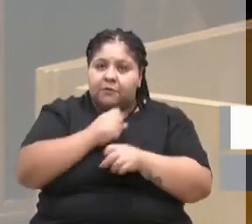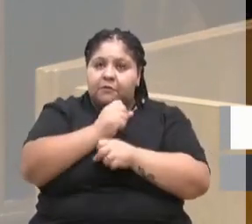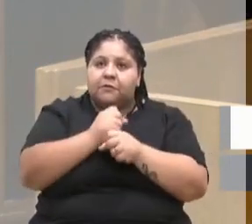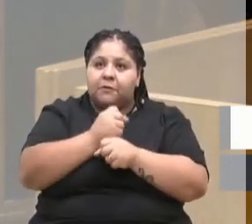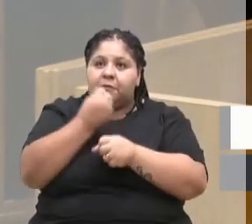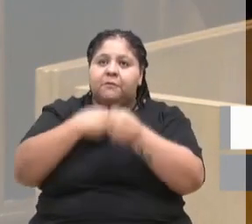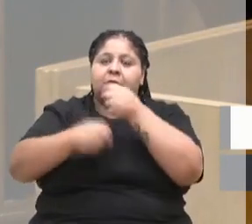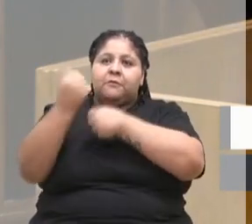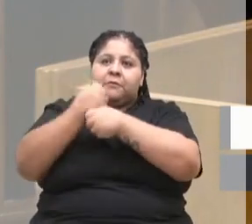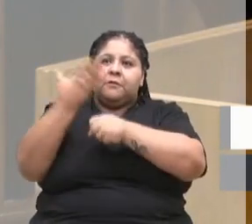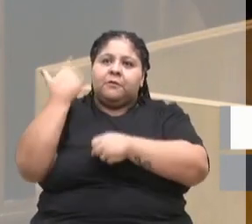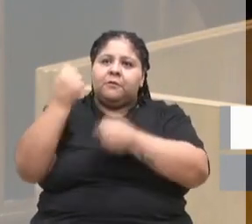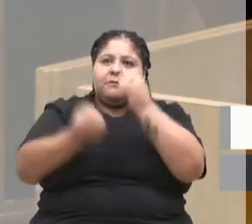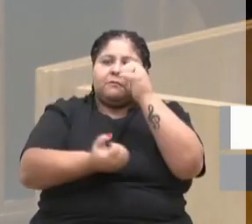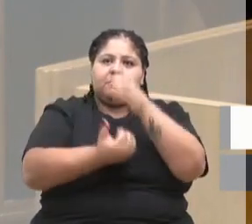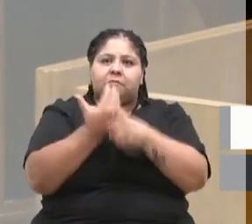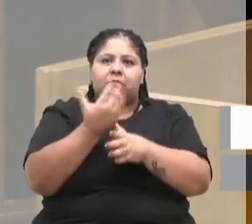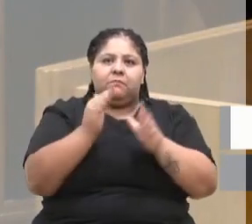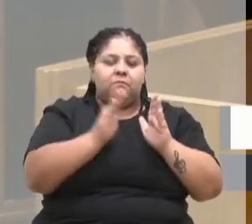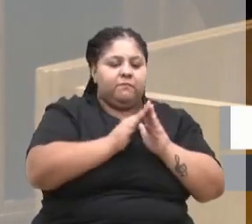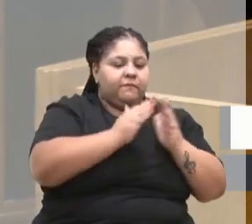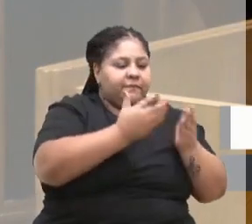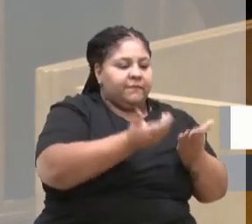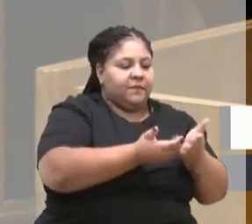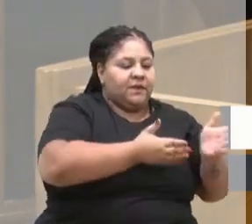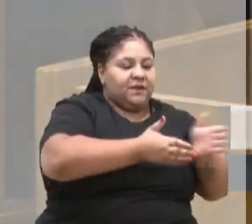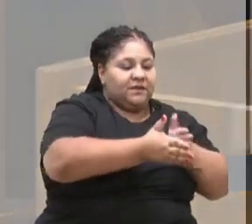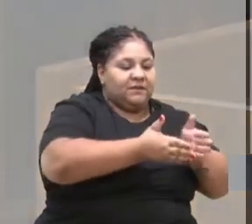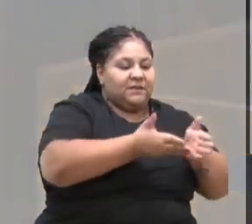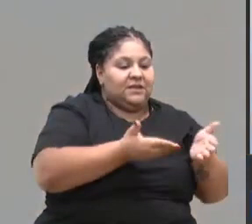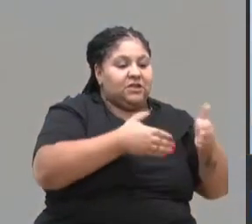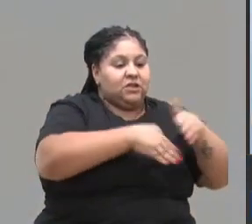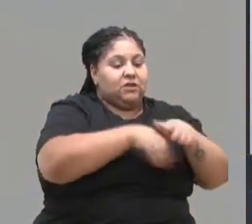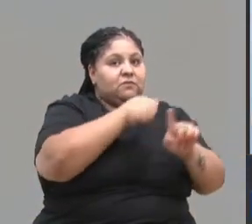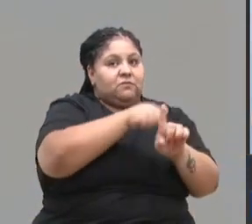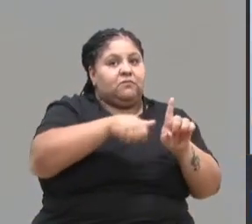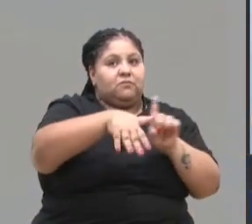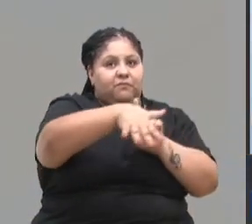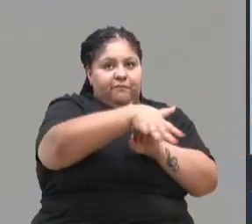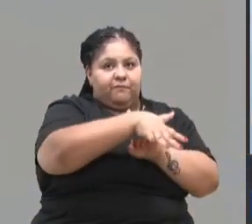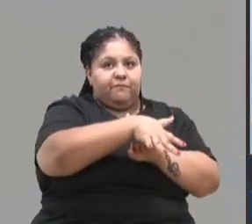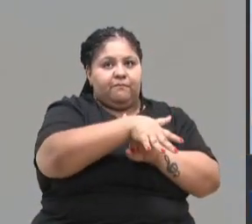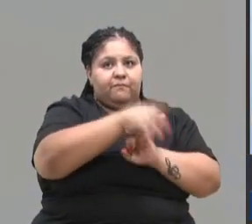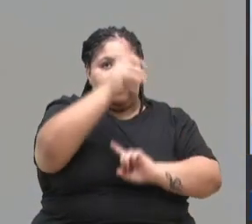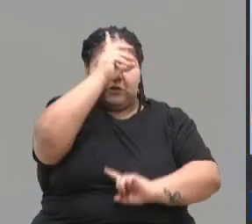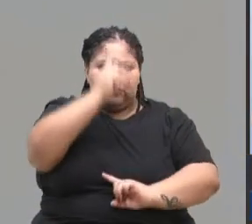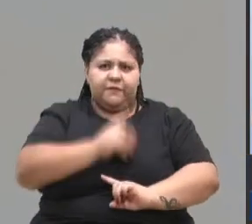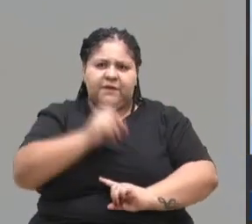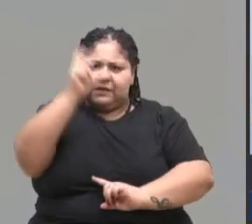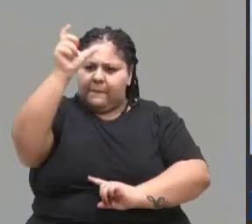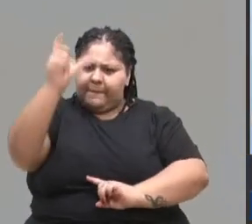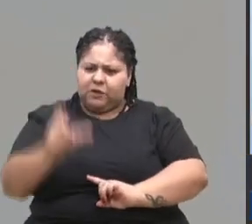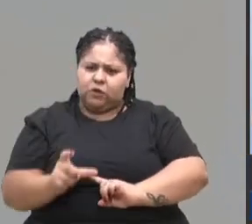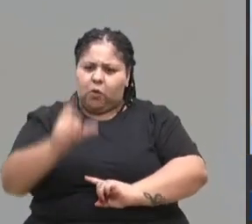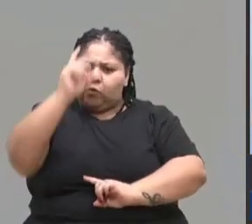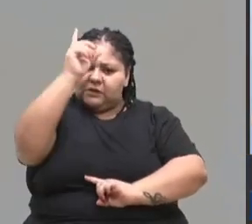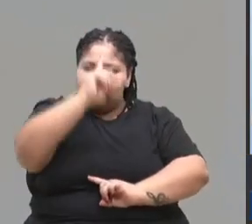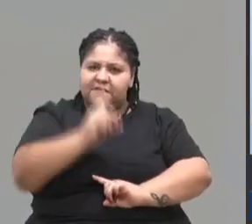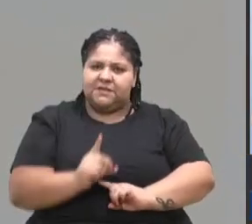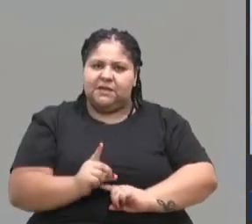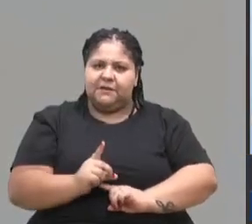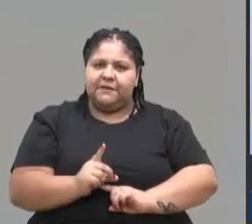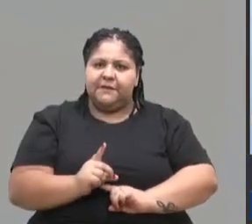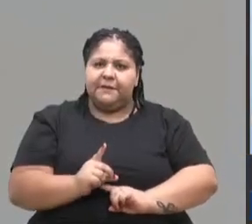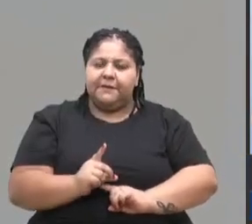criado a Comissão de Acessibilidade e Inclusão Social em defesa dos direitos das pessoas com deficiência.